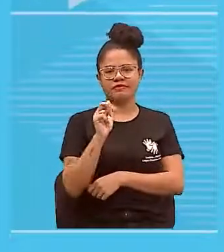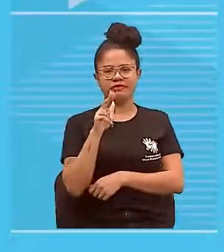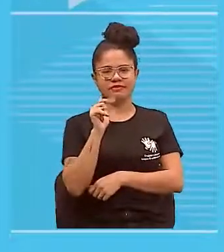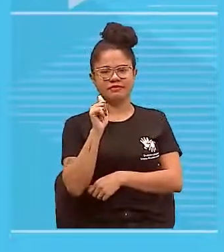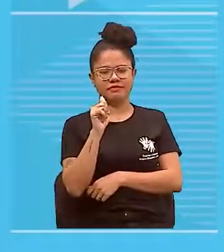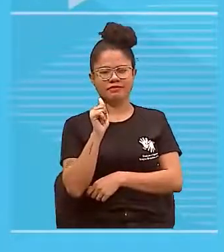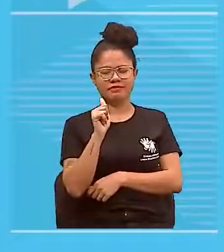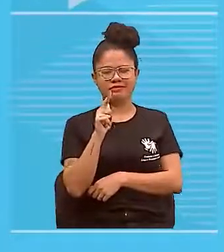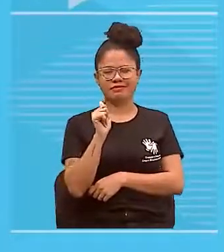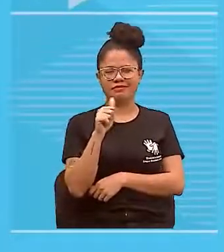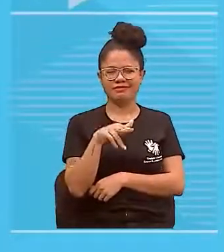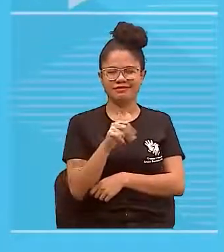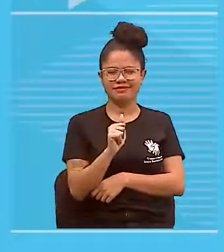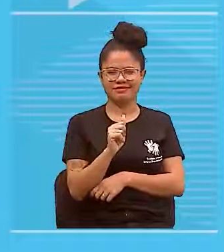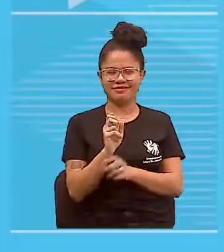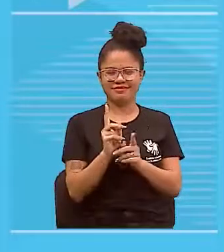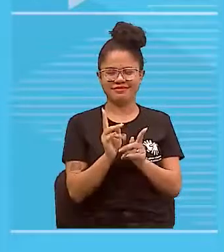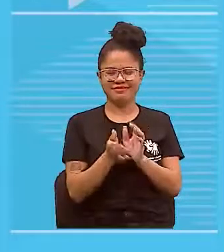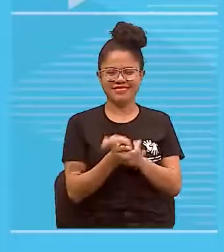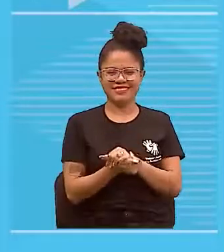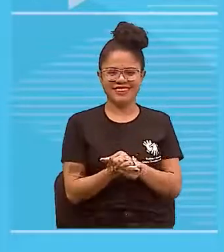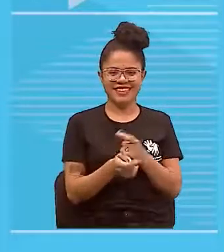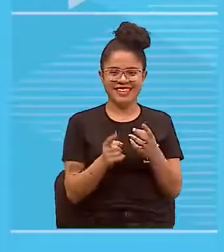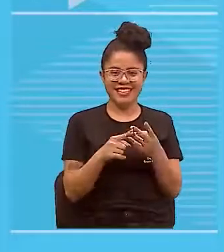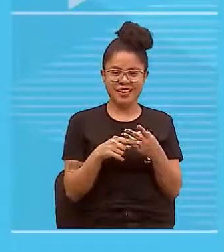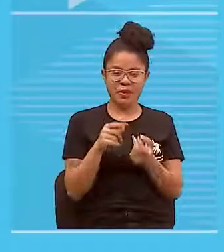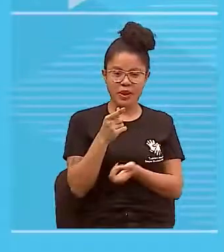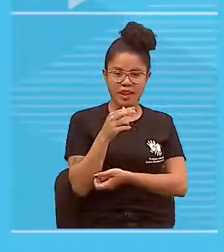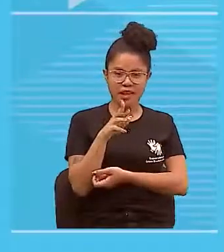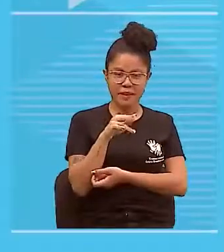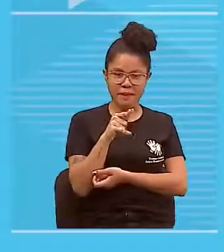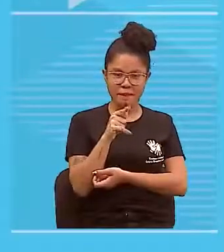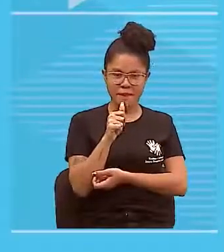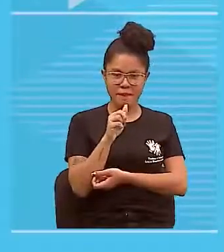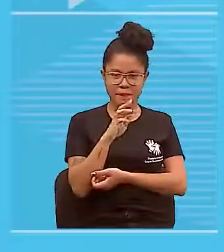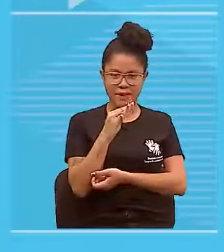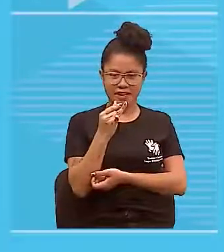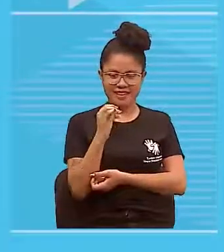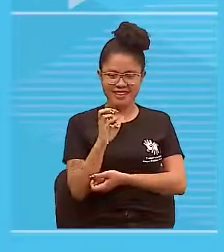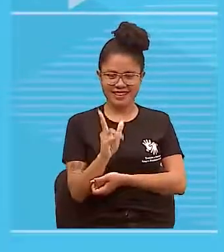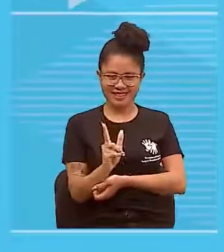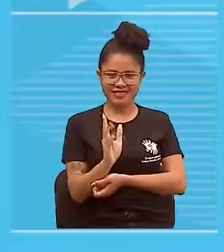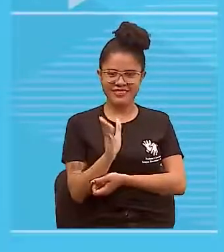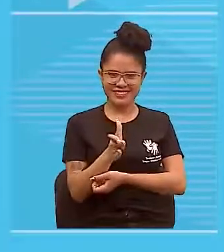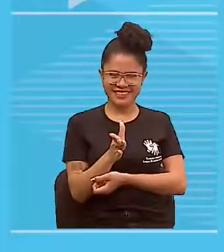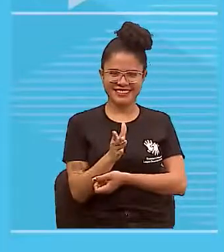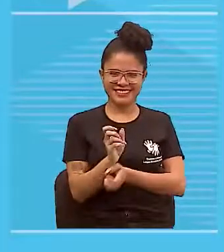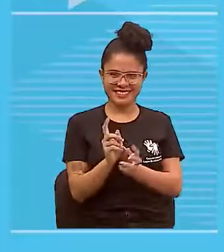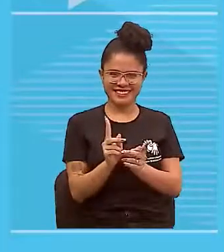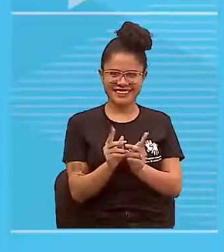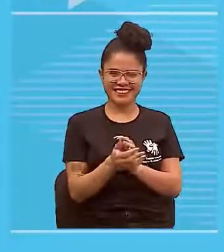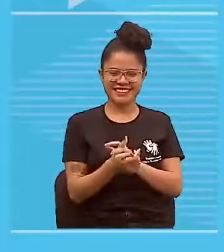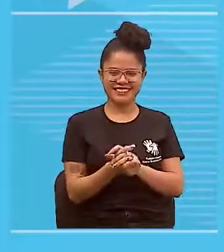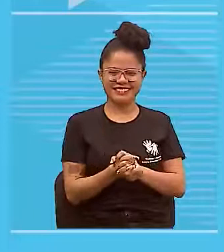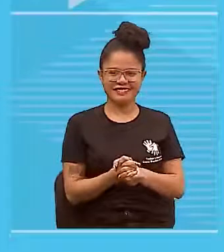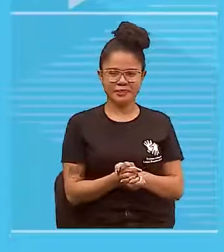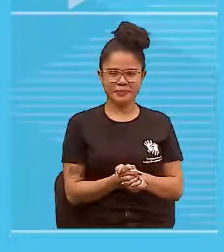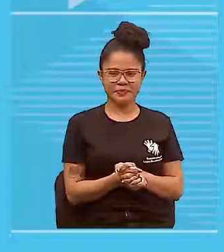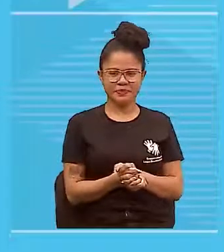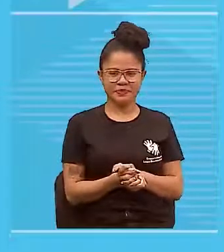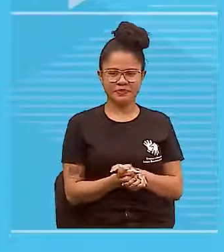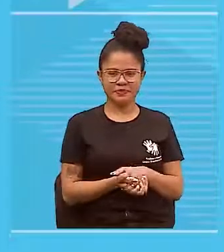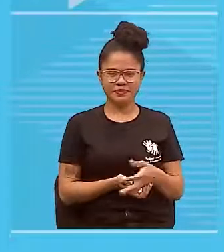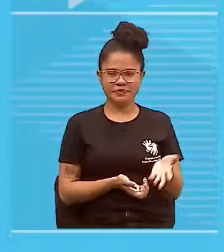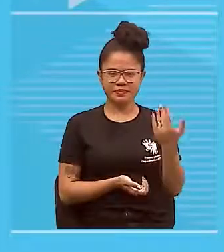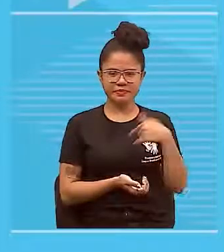Alana Ravena o Gabriel tá por aí também né Gabriel André ok Então vamos